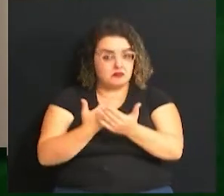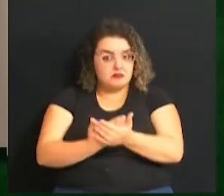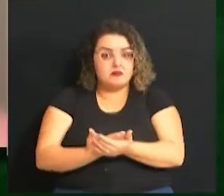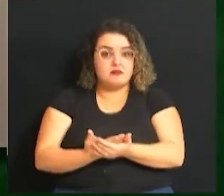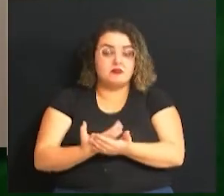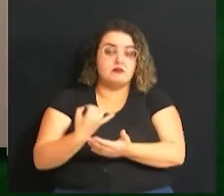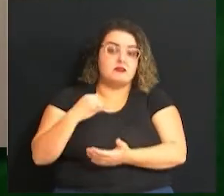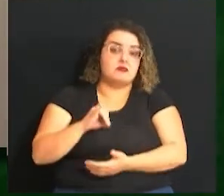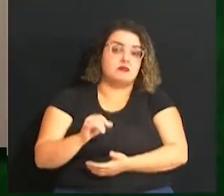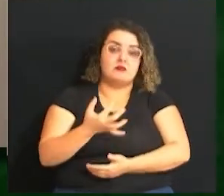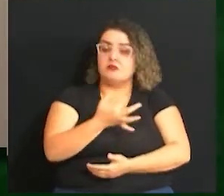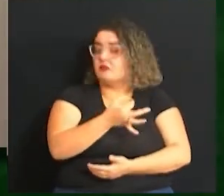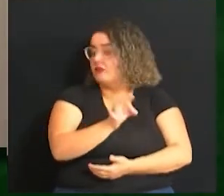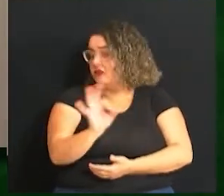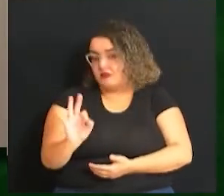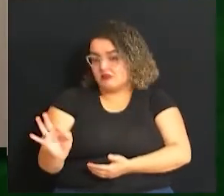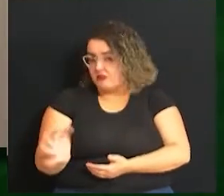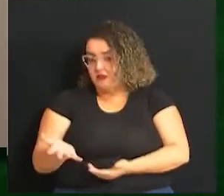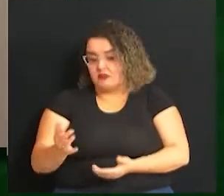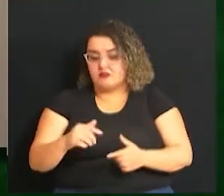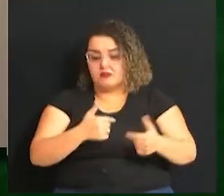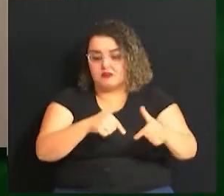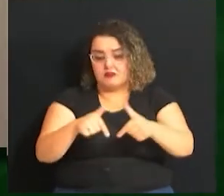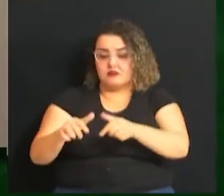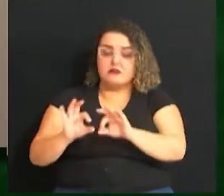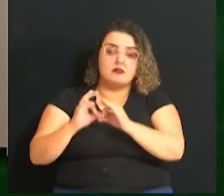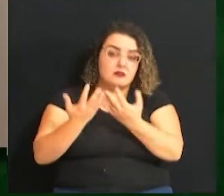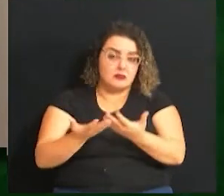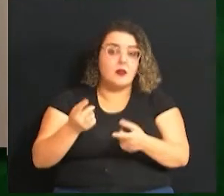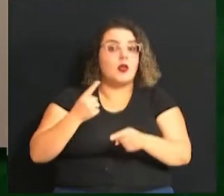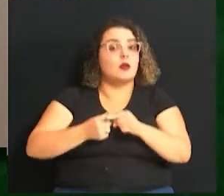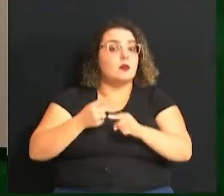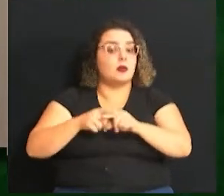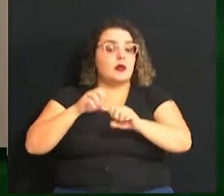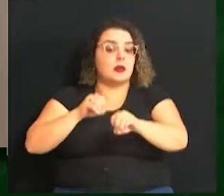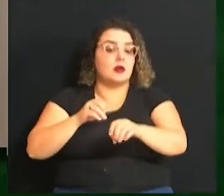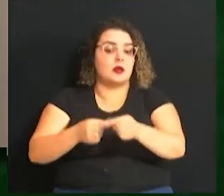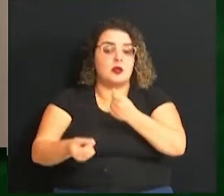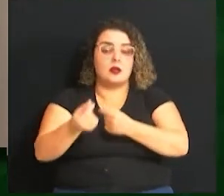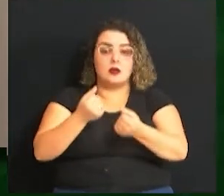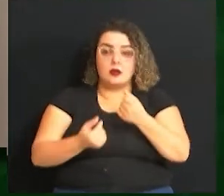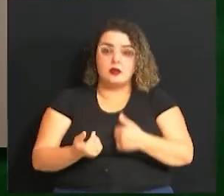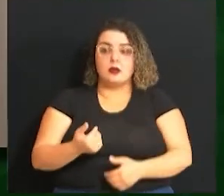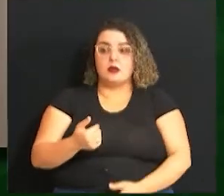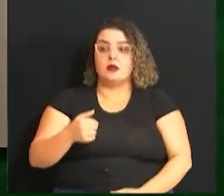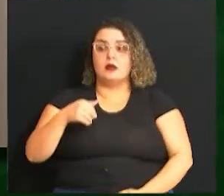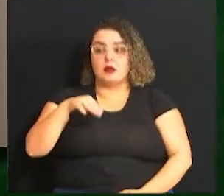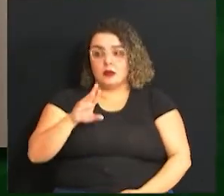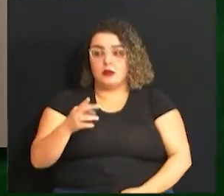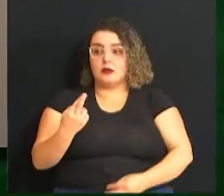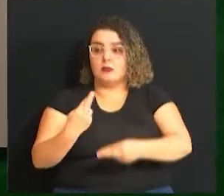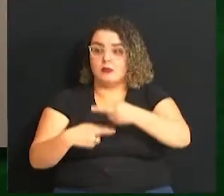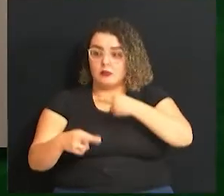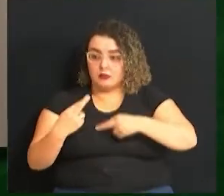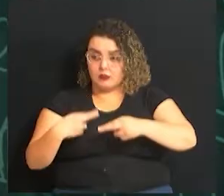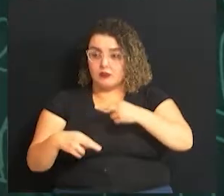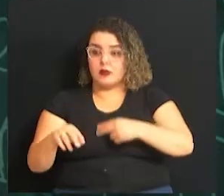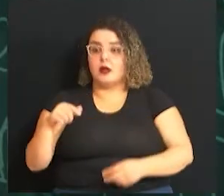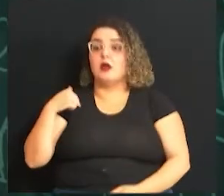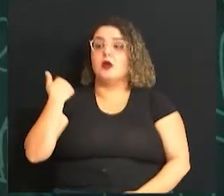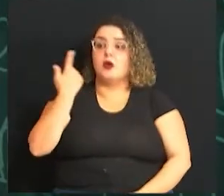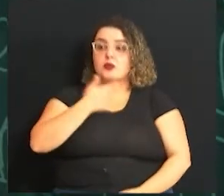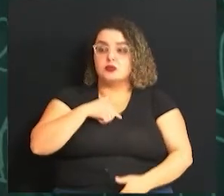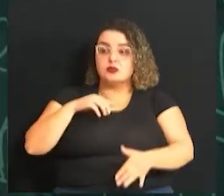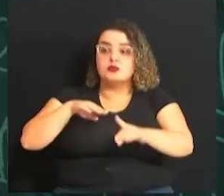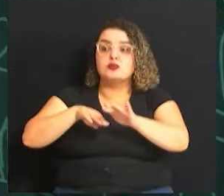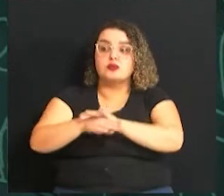também, paralelamente, não fizer um trabalho com as famílias. Porque a educação financeira, ela está mais relacionada